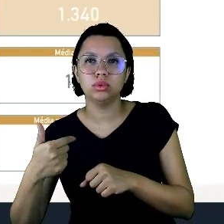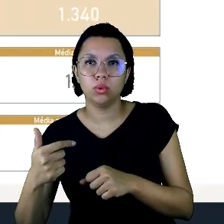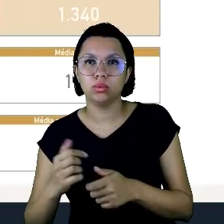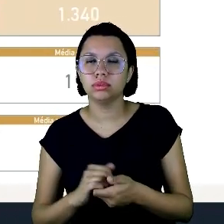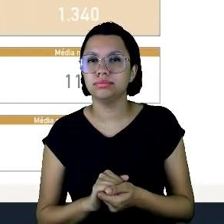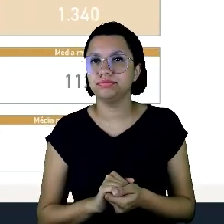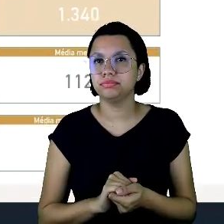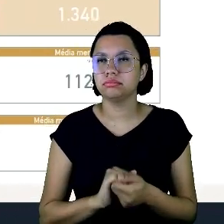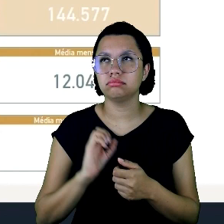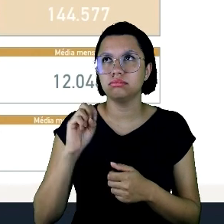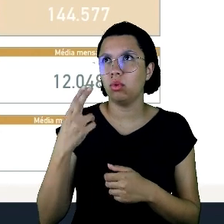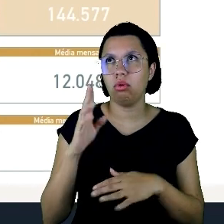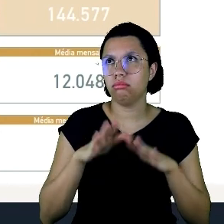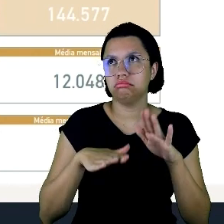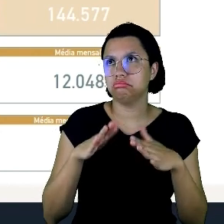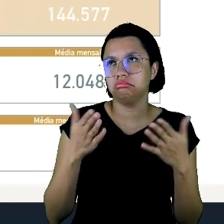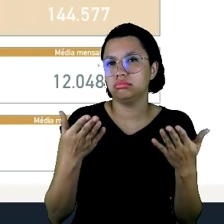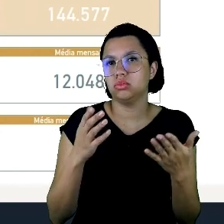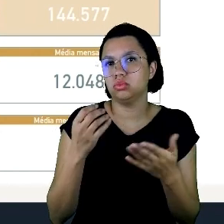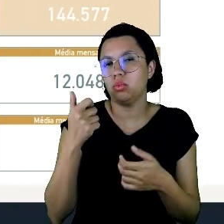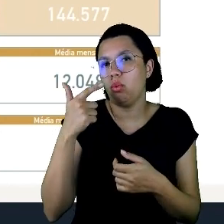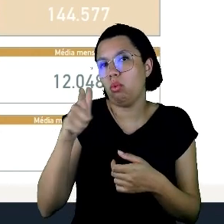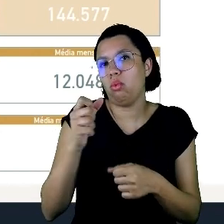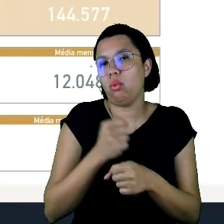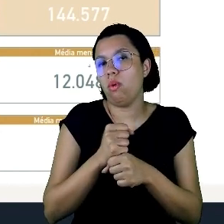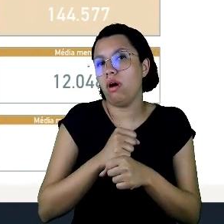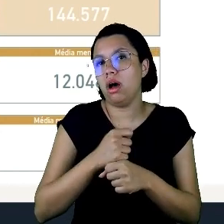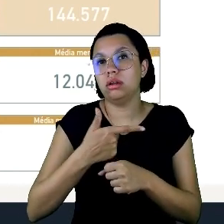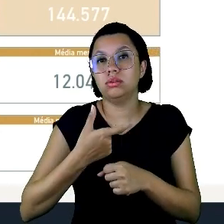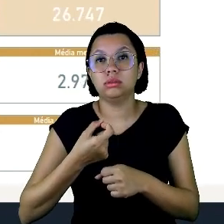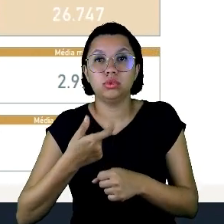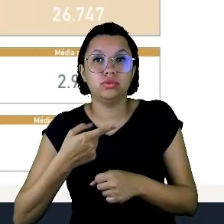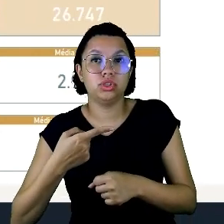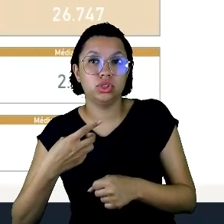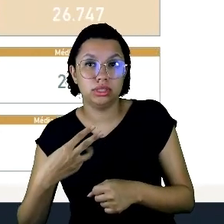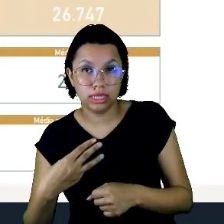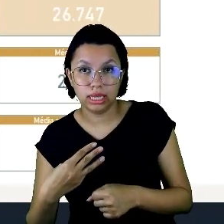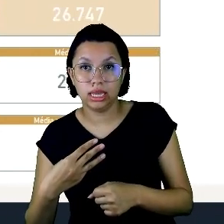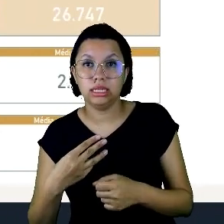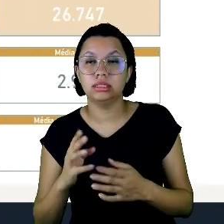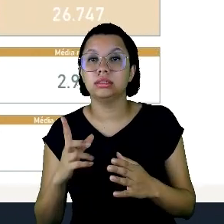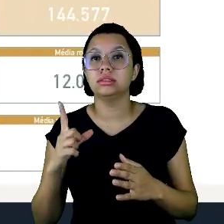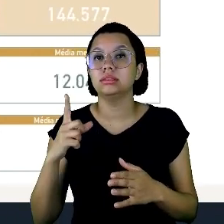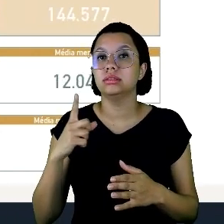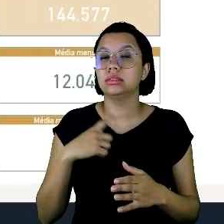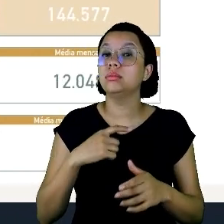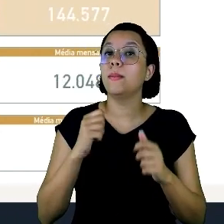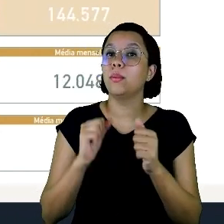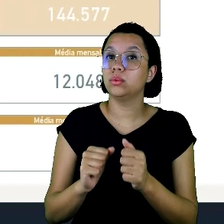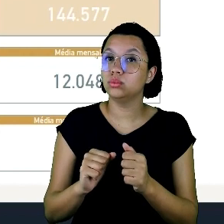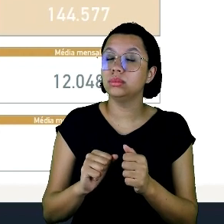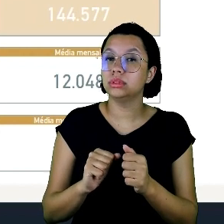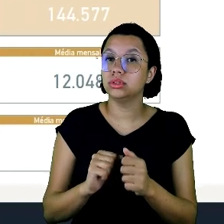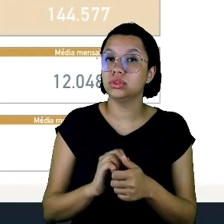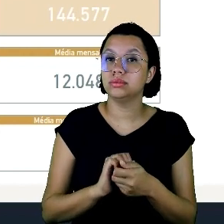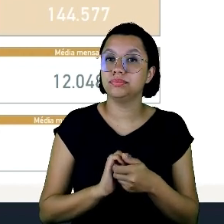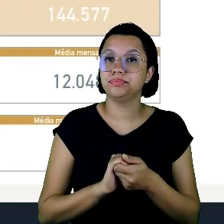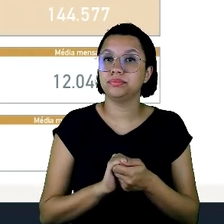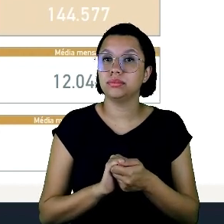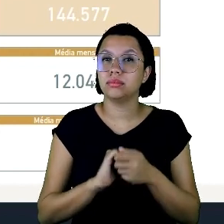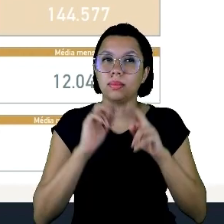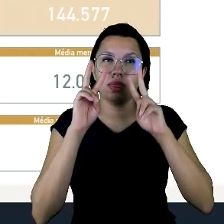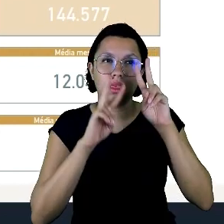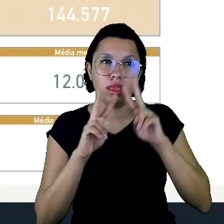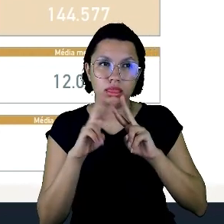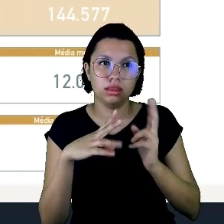2012? Ou em qualquer outro ano, em 2023. Então, temos aqui a